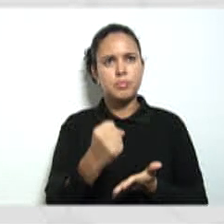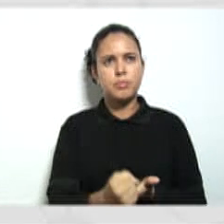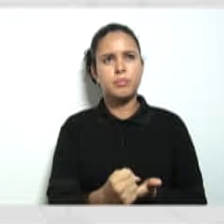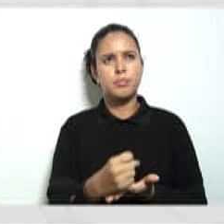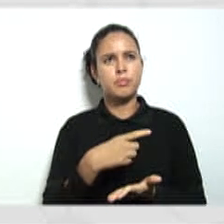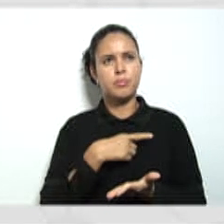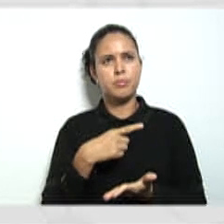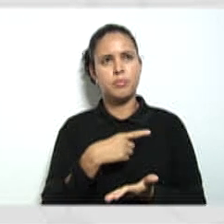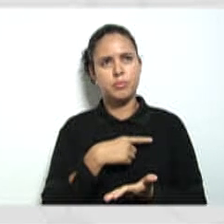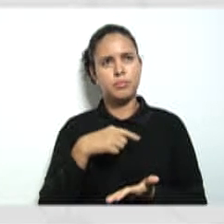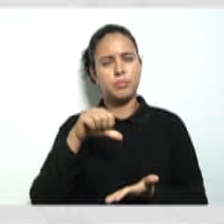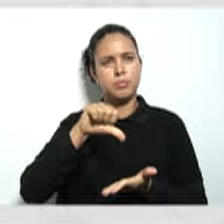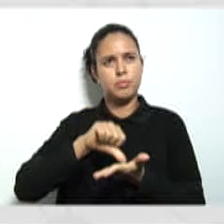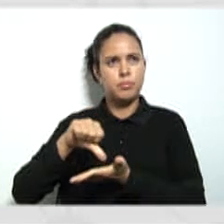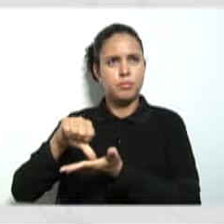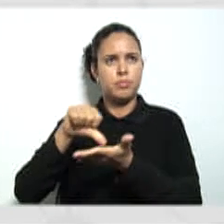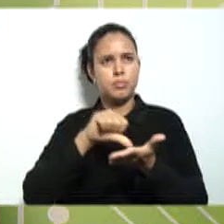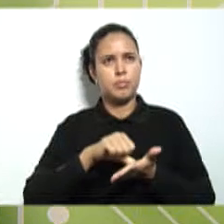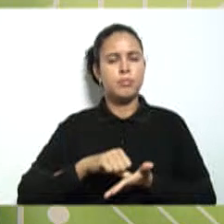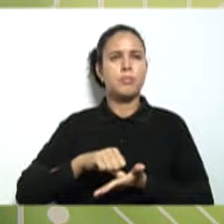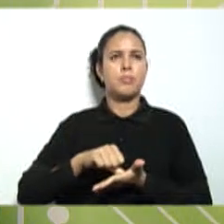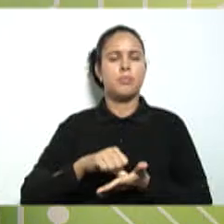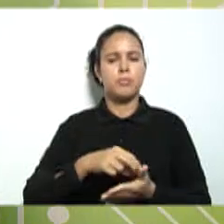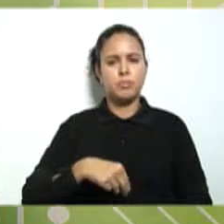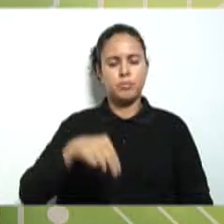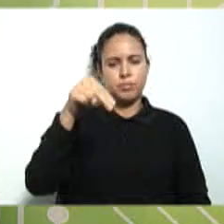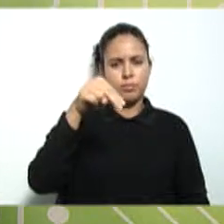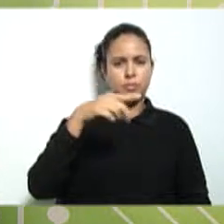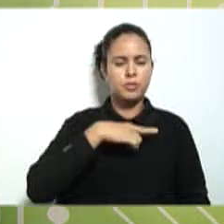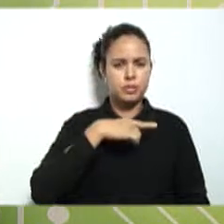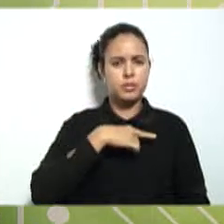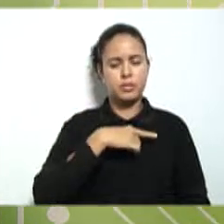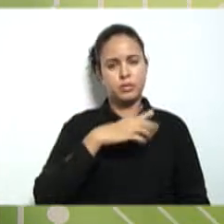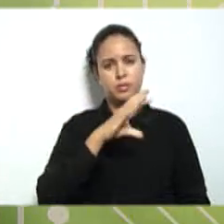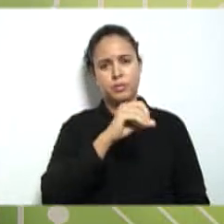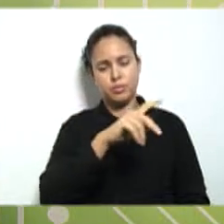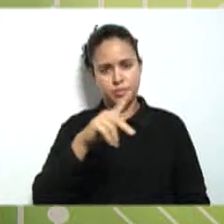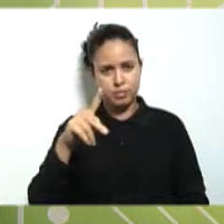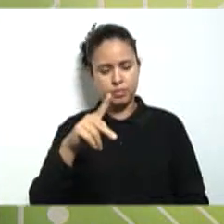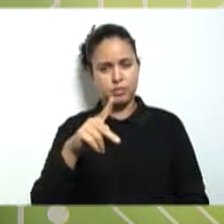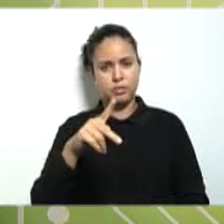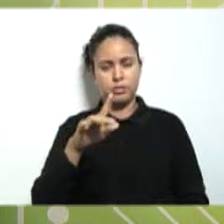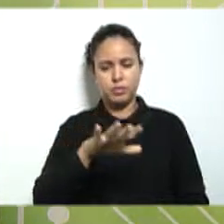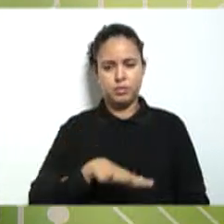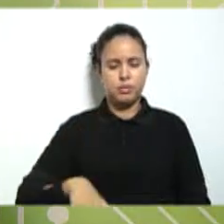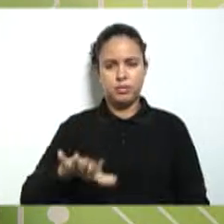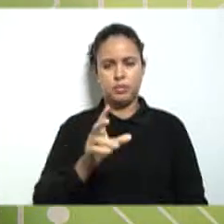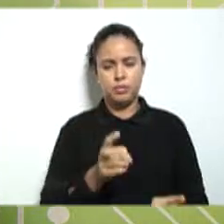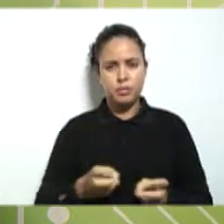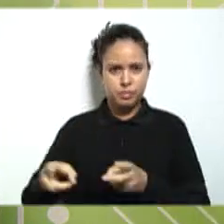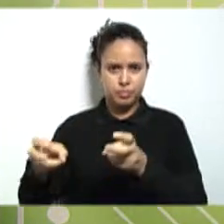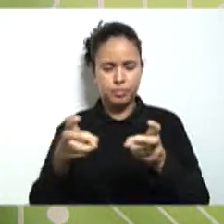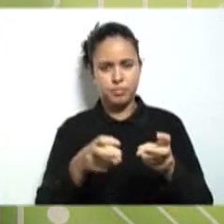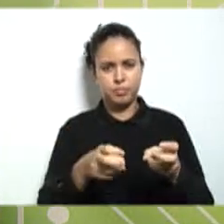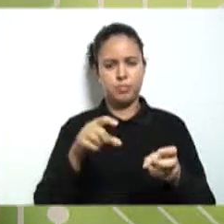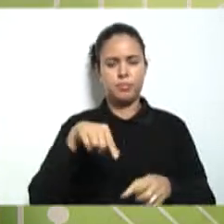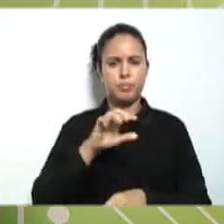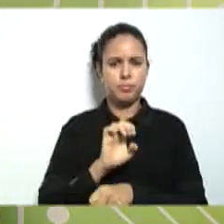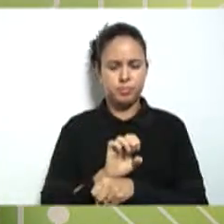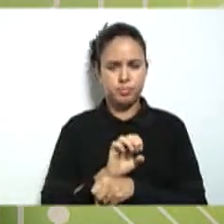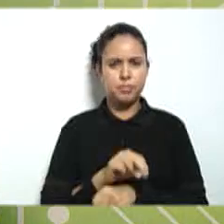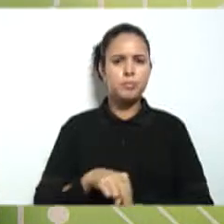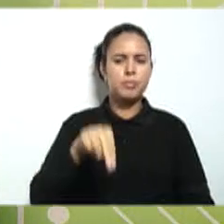unidades em Rondônia e em toda a região norte. Então, a gente tem várias cooperativas aí do ramo de mineral na região